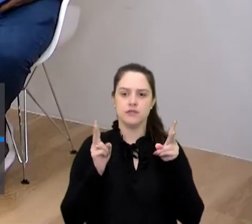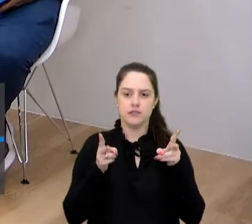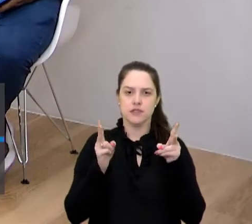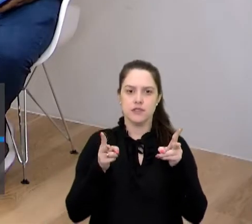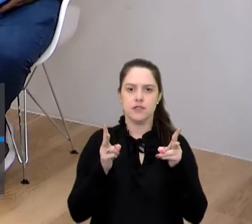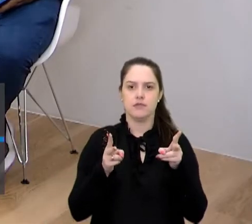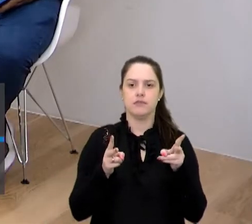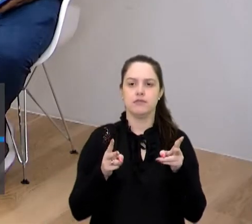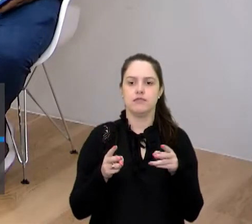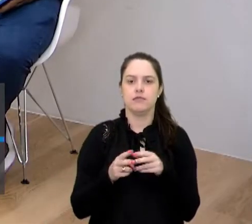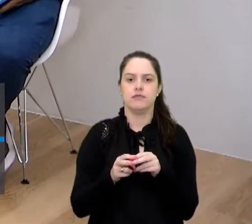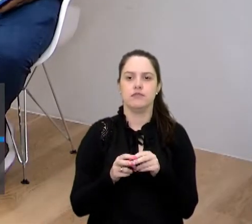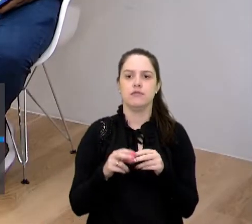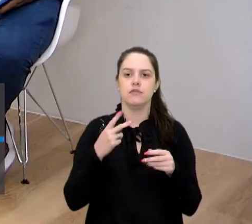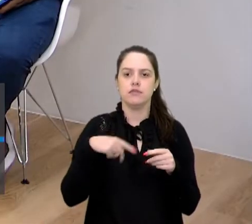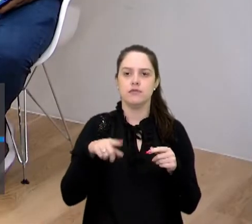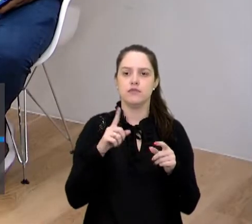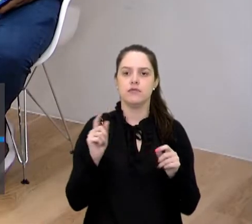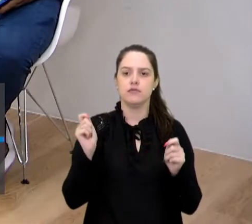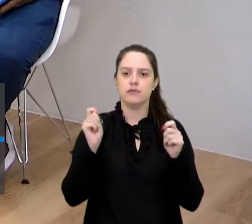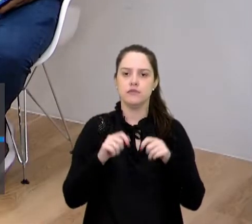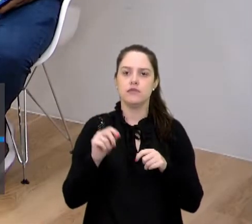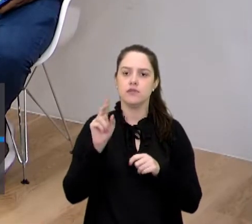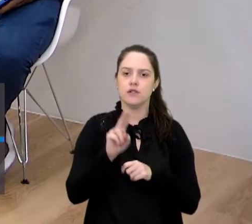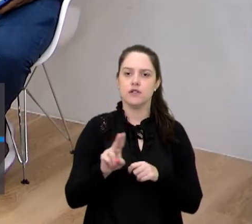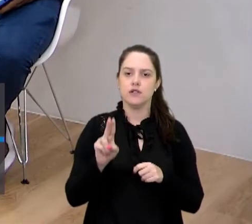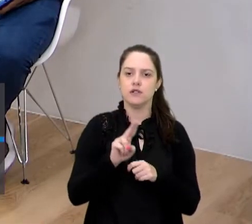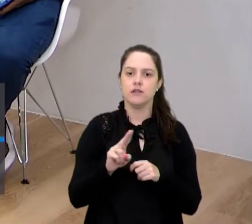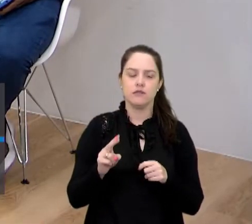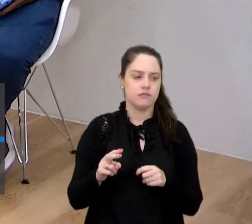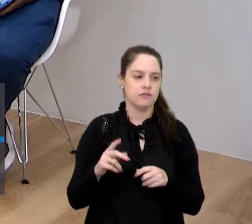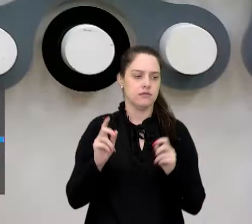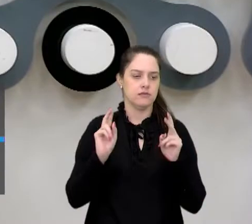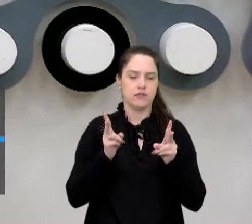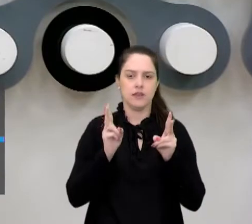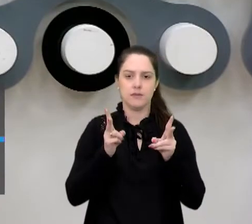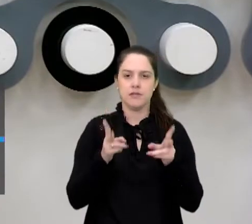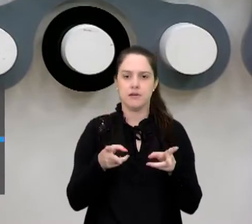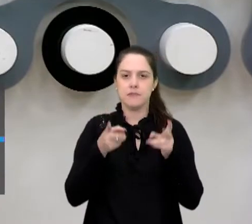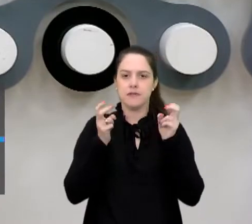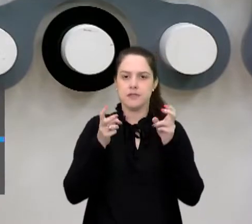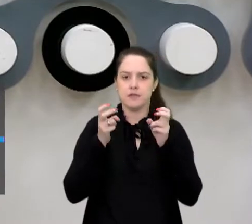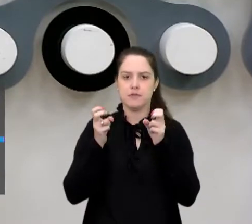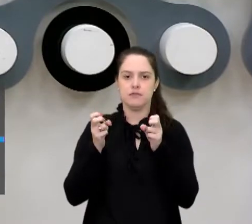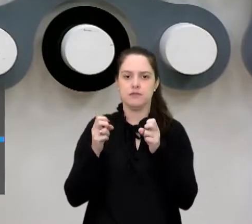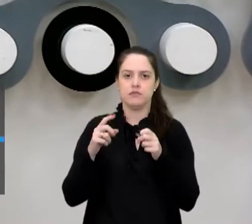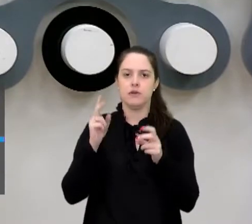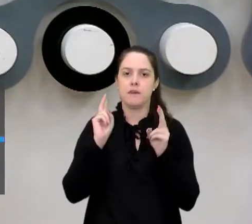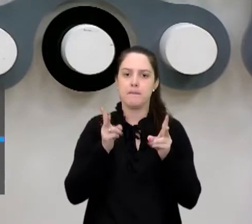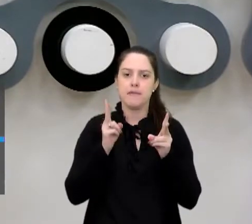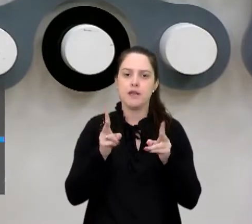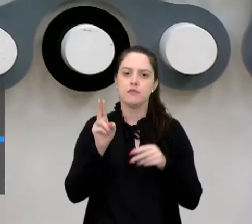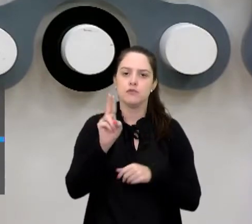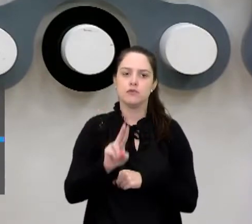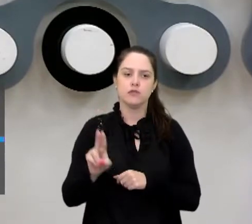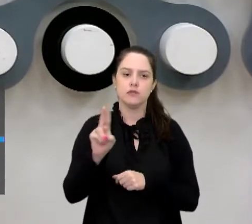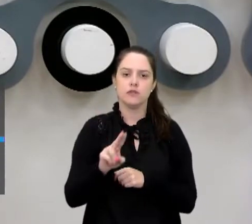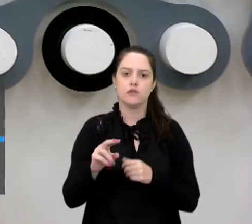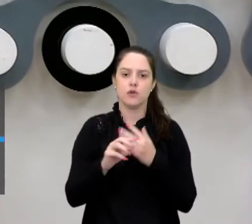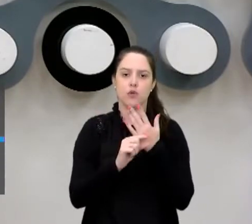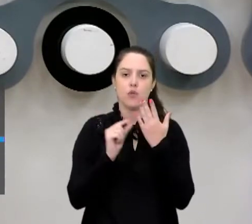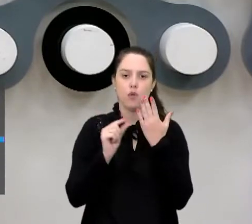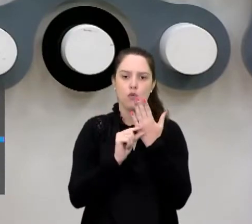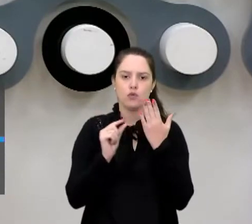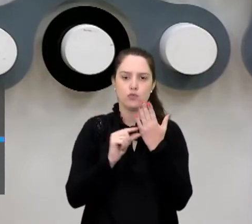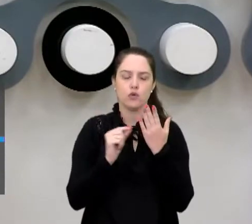Momento, o que tem a ver, né? Qual é o sentido? E o de recepção é minha percepção mesmo. Dois motivos na recepção, duas coisas que a gente